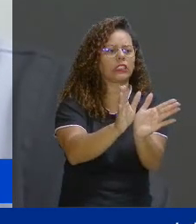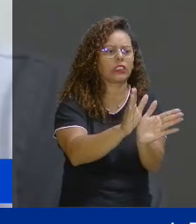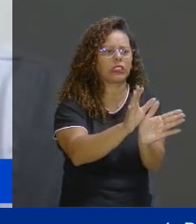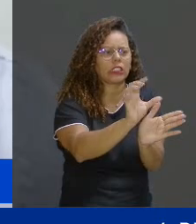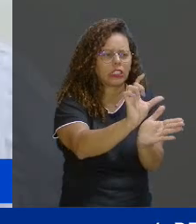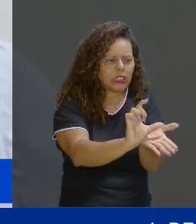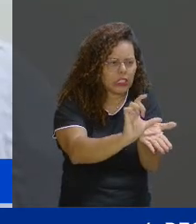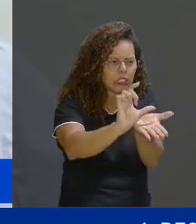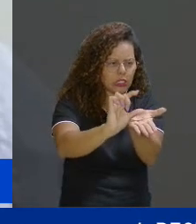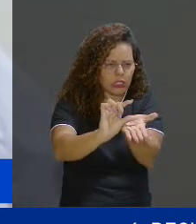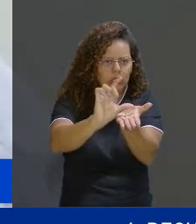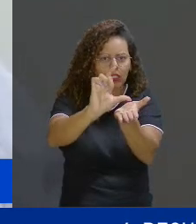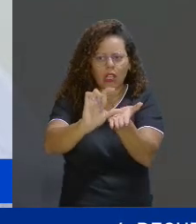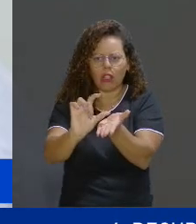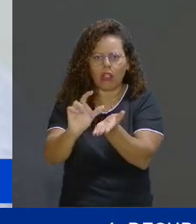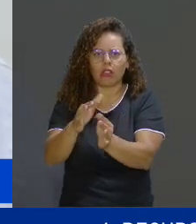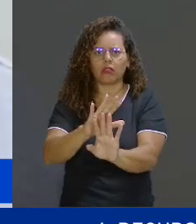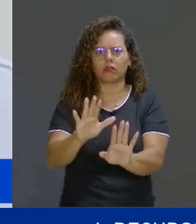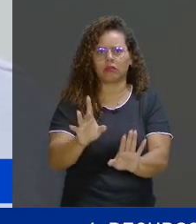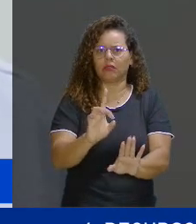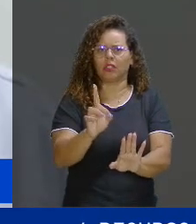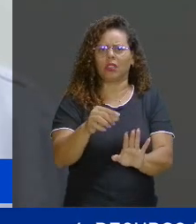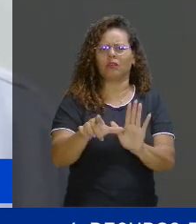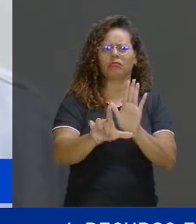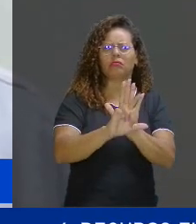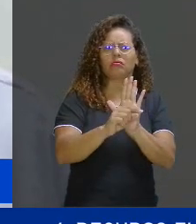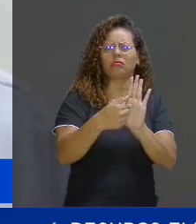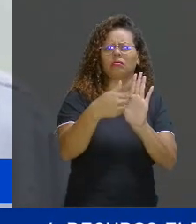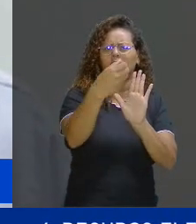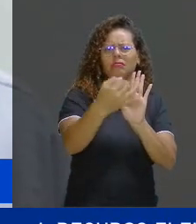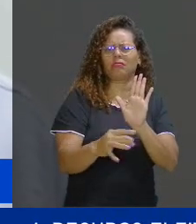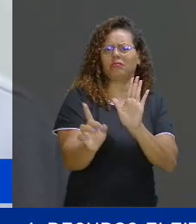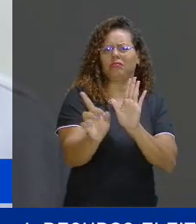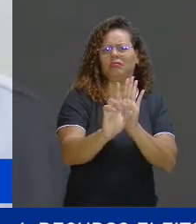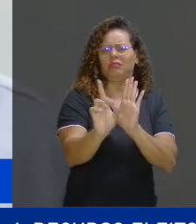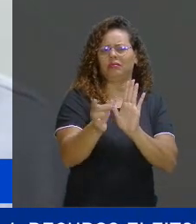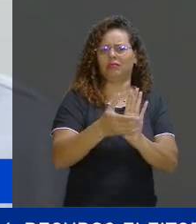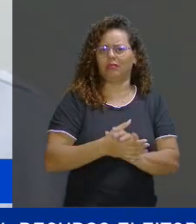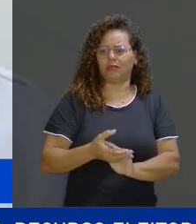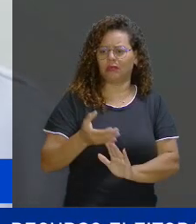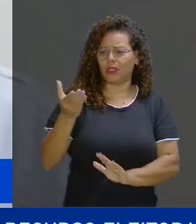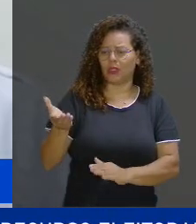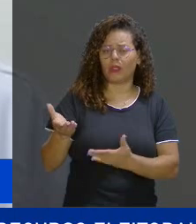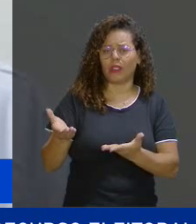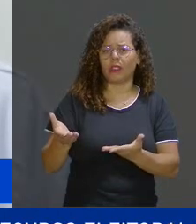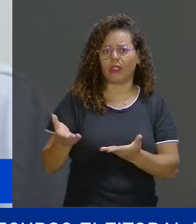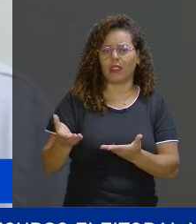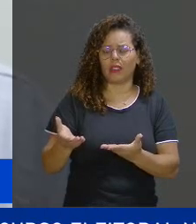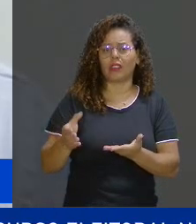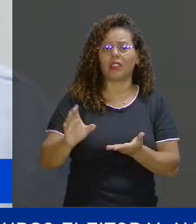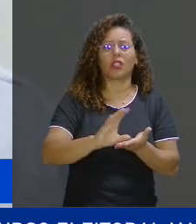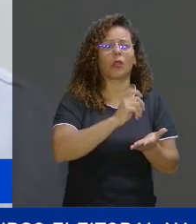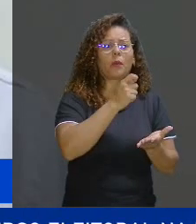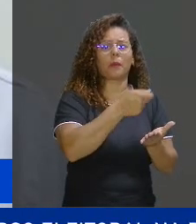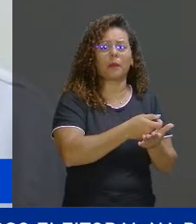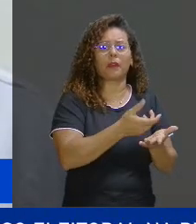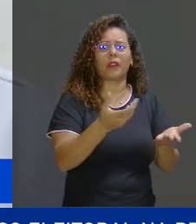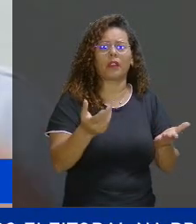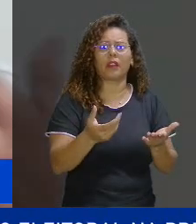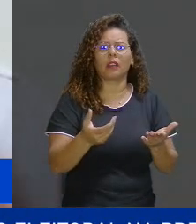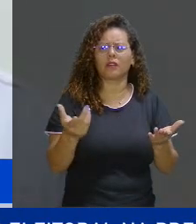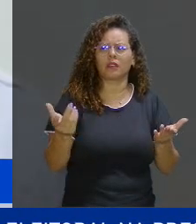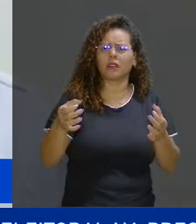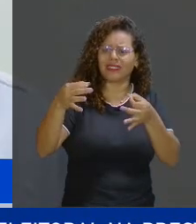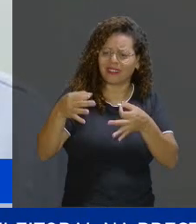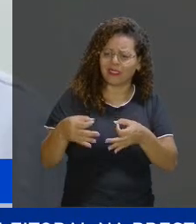santinho. Ou seja, não há antieconomicidade na situação da prestação de conta do senhor Érico Lobato. A prestação de contas dele não fere,